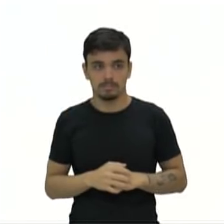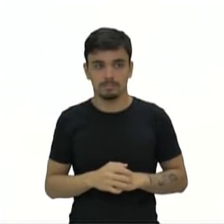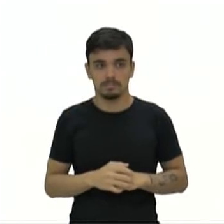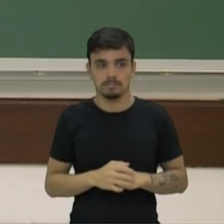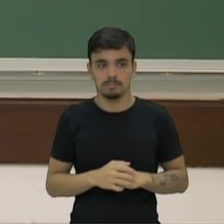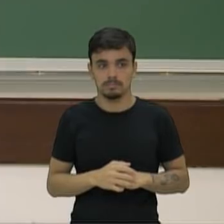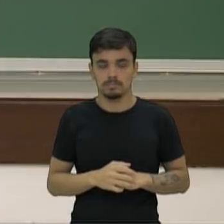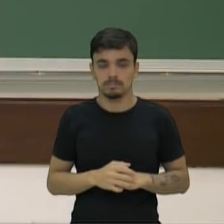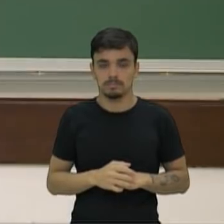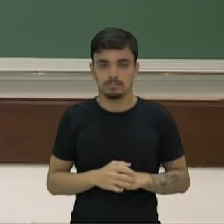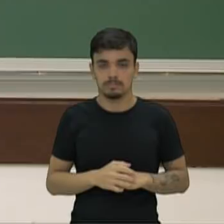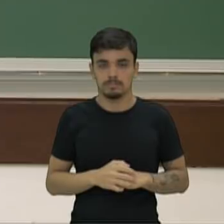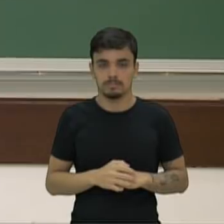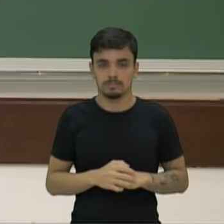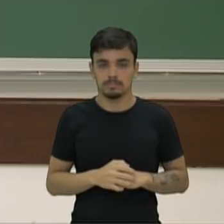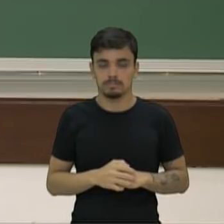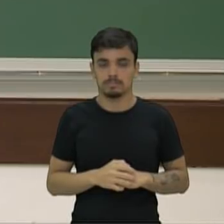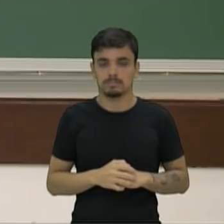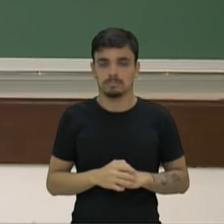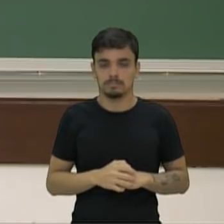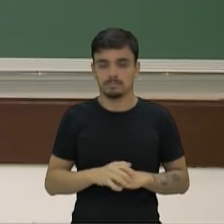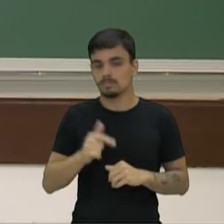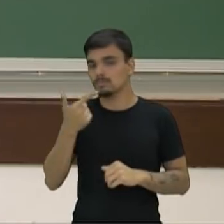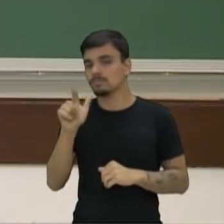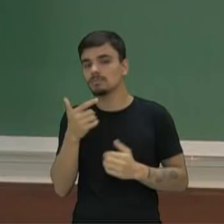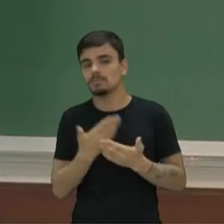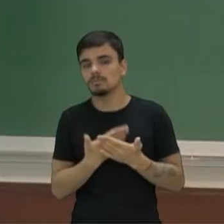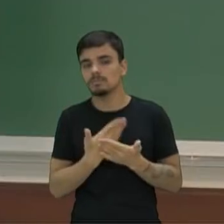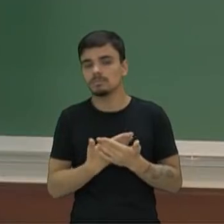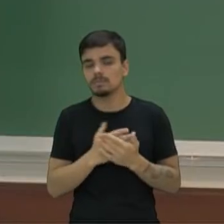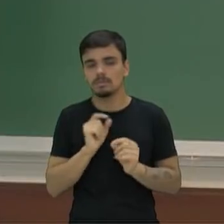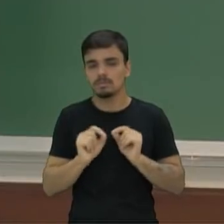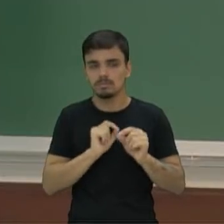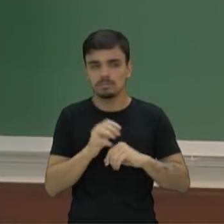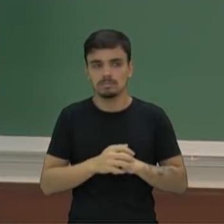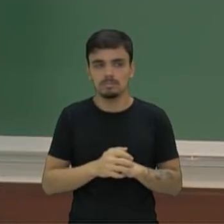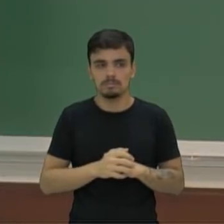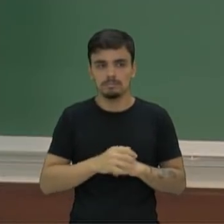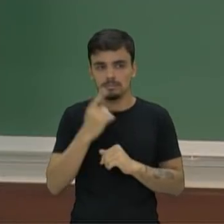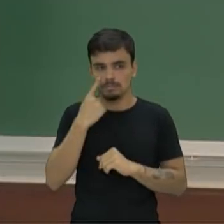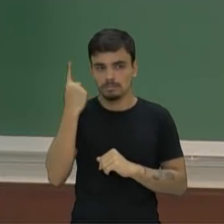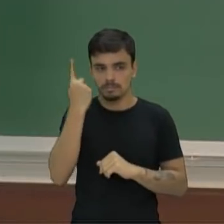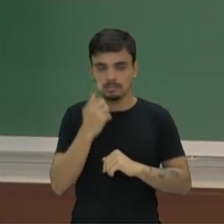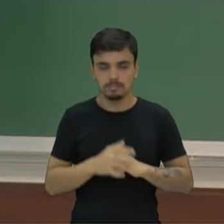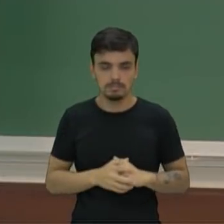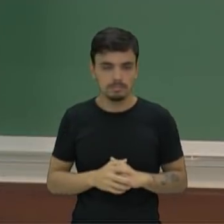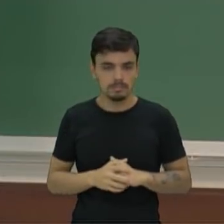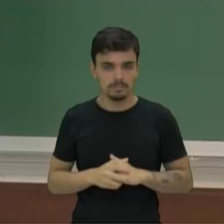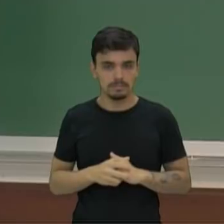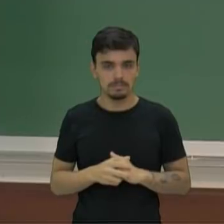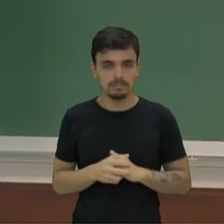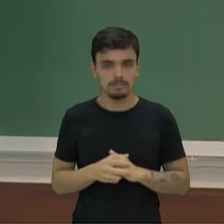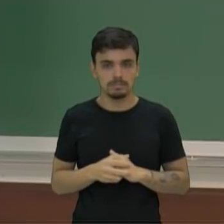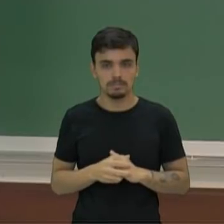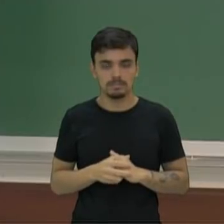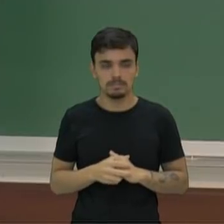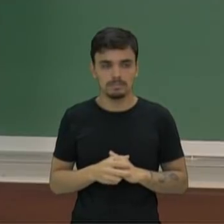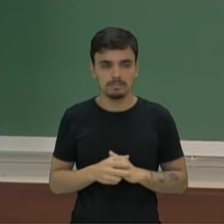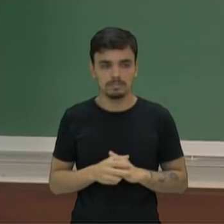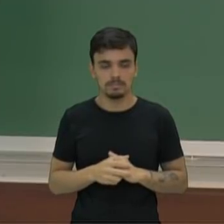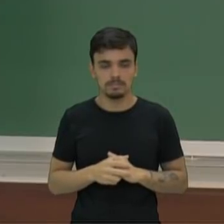bem bacana com esse tema com vocês aí. Aula passada. Grécia Antiga, guerras, Guerra Médica, Atenas no pós-Guerra